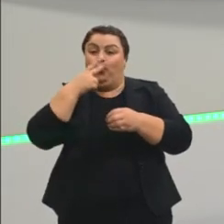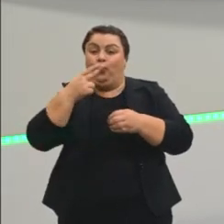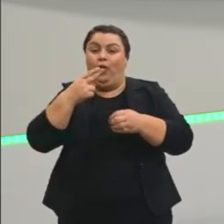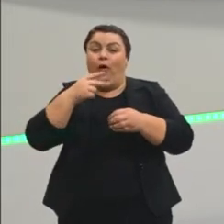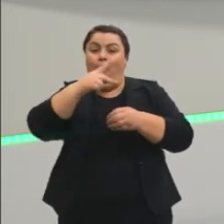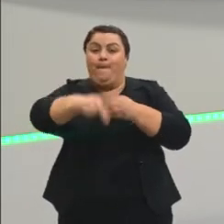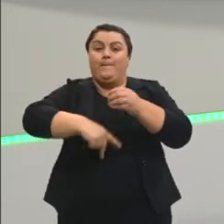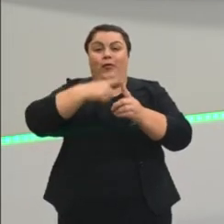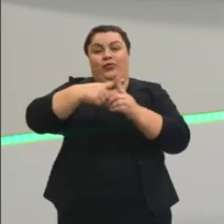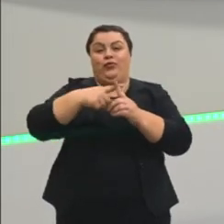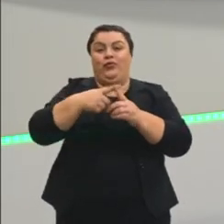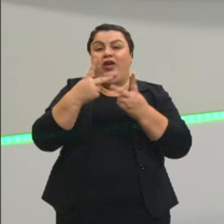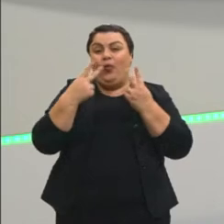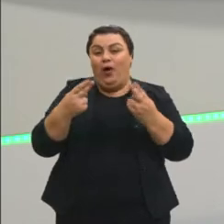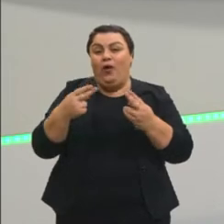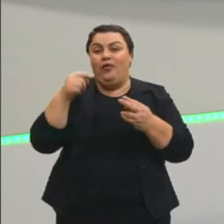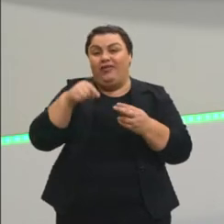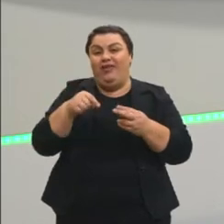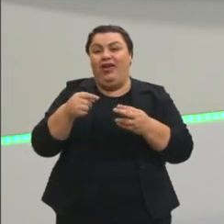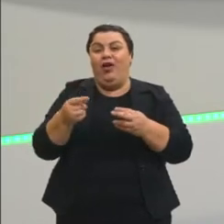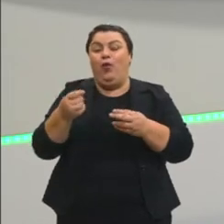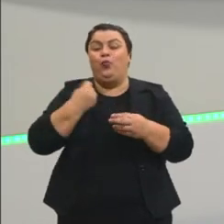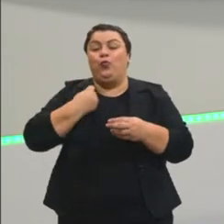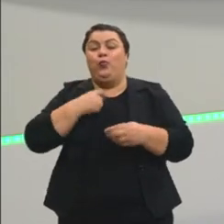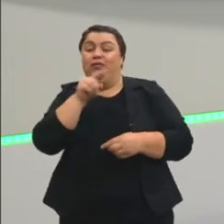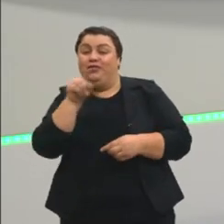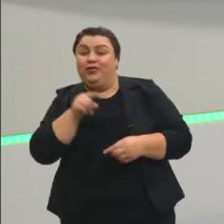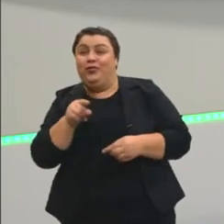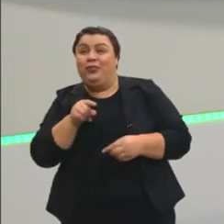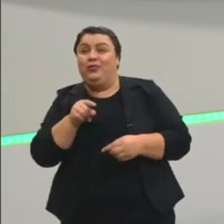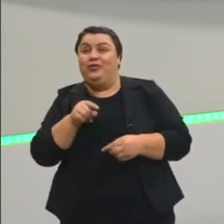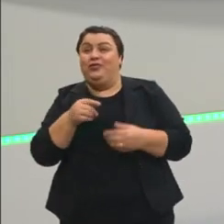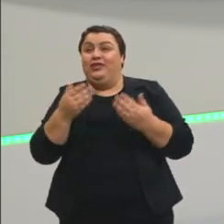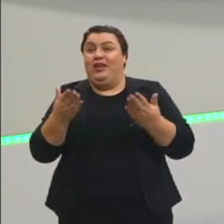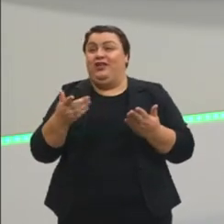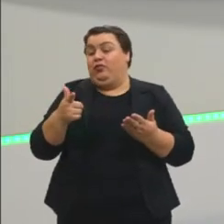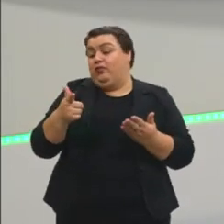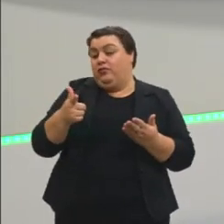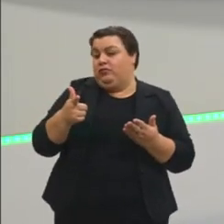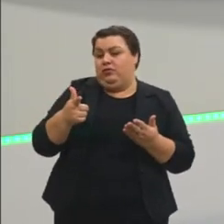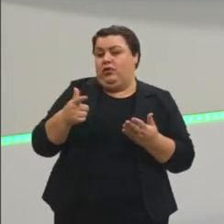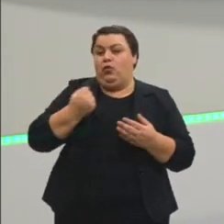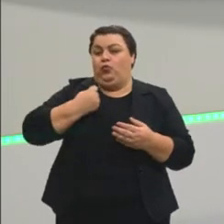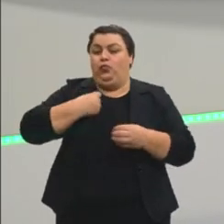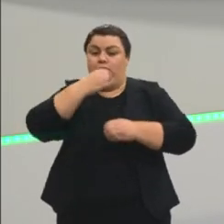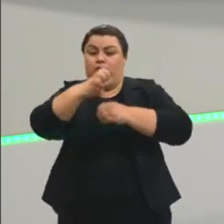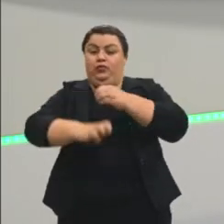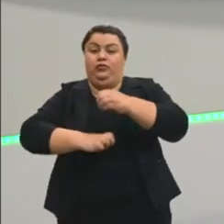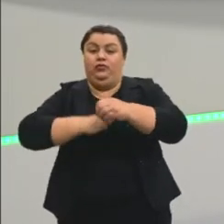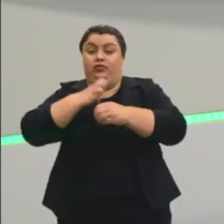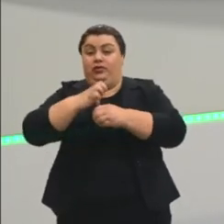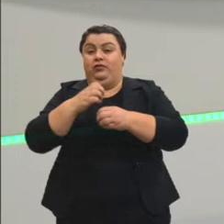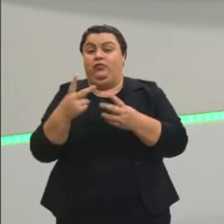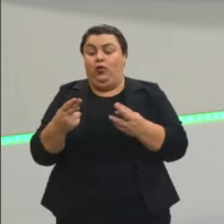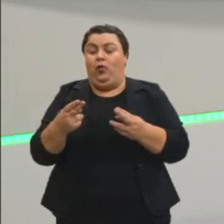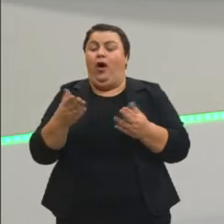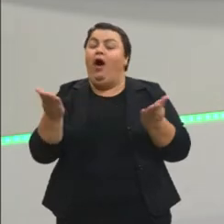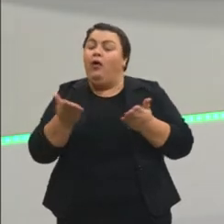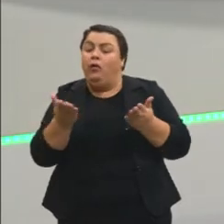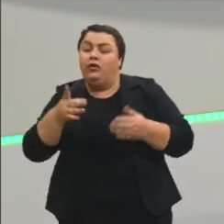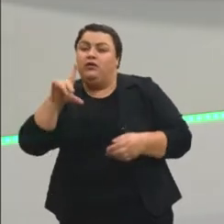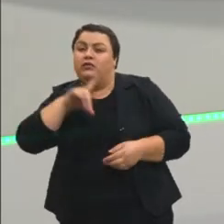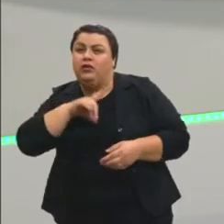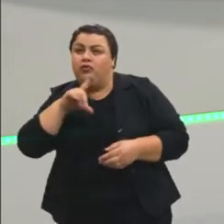e o número de prótons e o número atômico que é o que identifica o átomo então eles não vão ter o mesmo número de elétrons se tiver todo mundo neutro agora se eu tiver